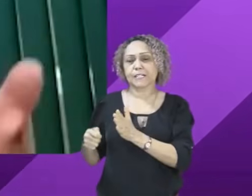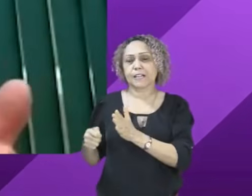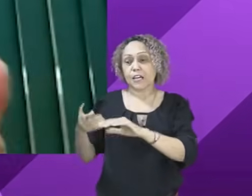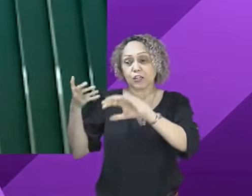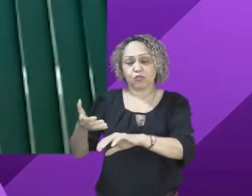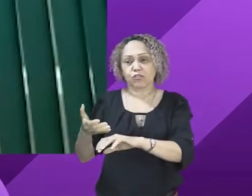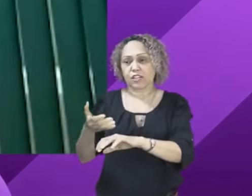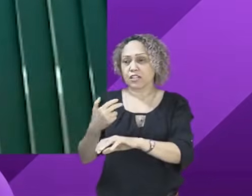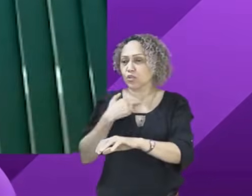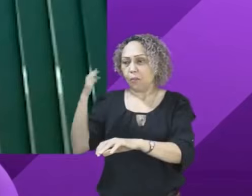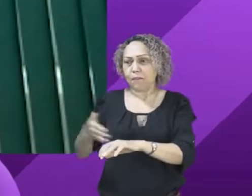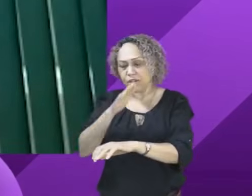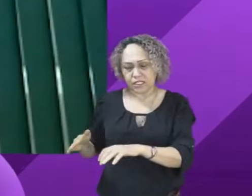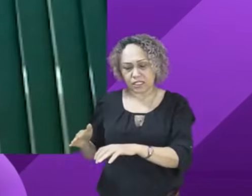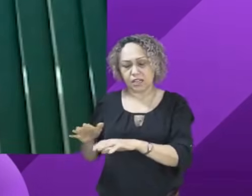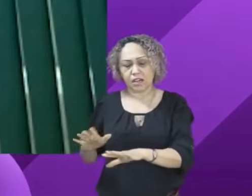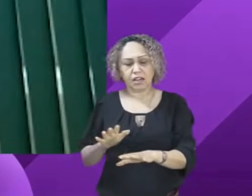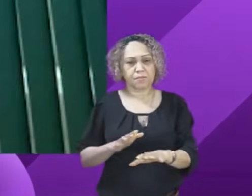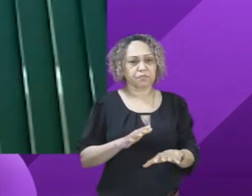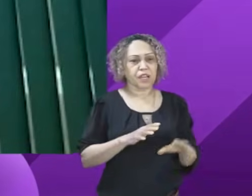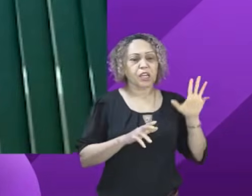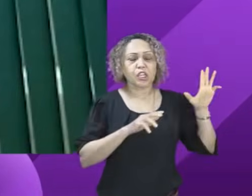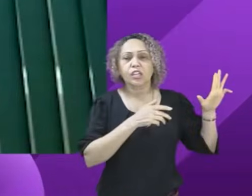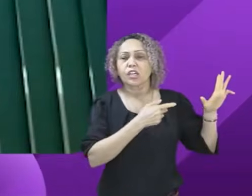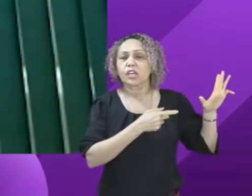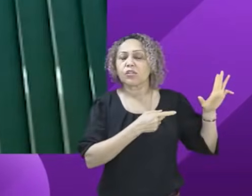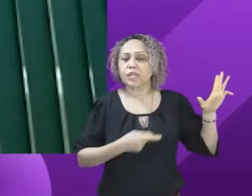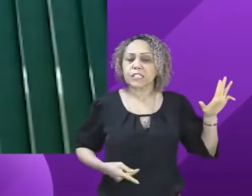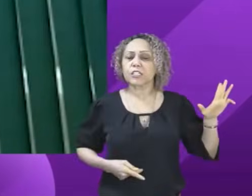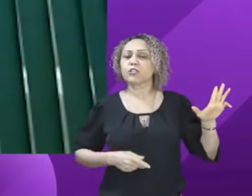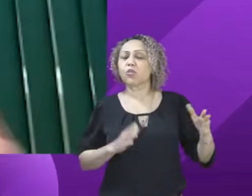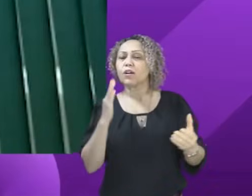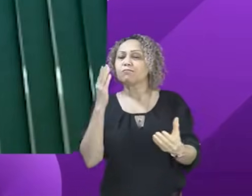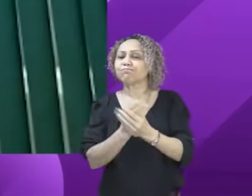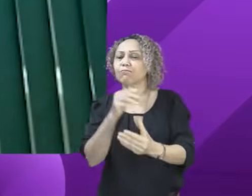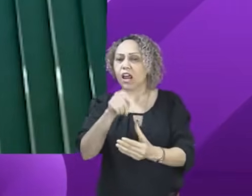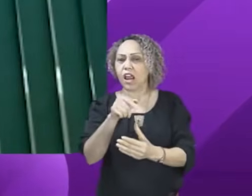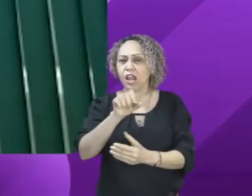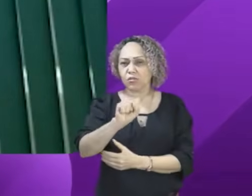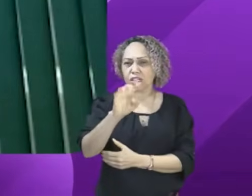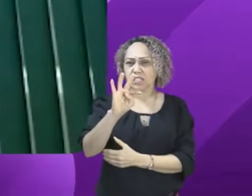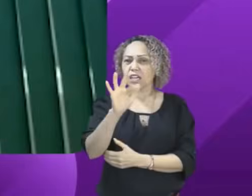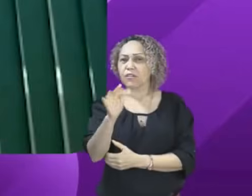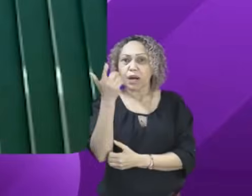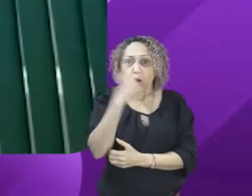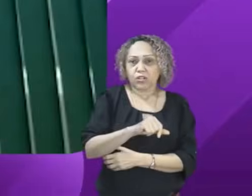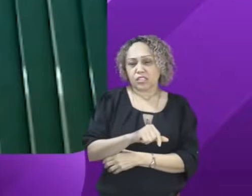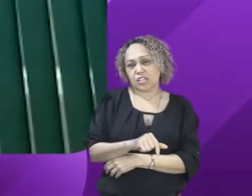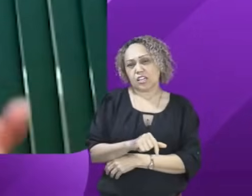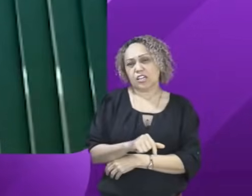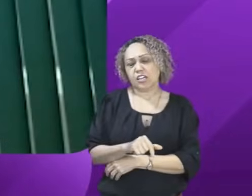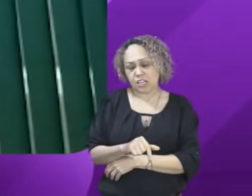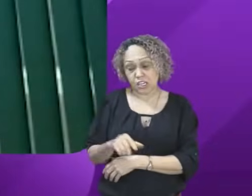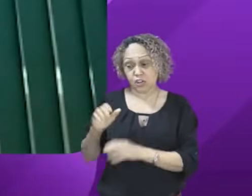do judiciário para resolver isso. Por que a gente tem que informar isso para as pessoas? Que as pessoas precisam saber que isso é uma ação do governo para que as